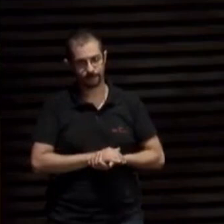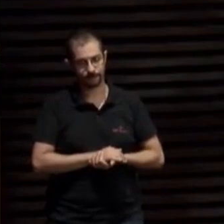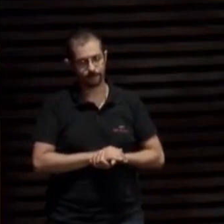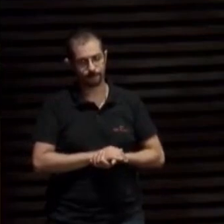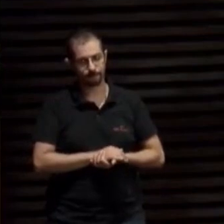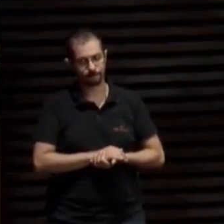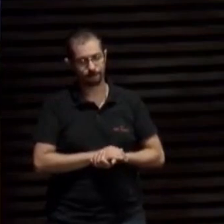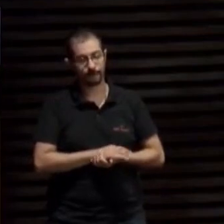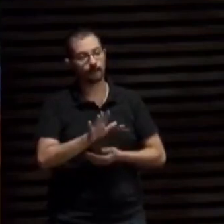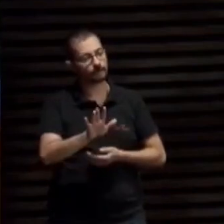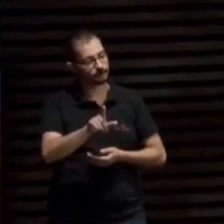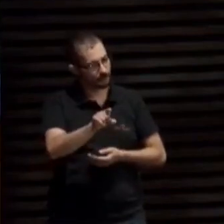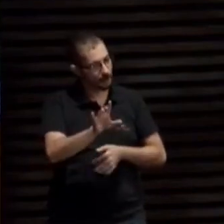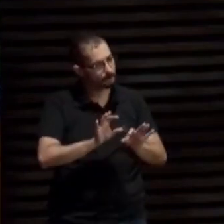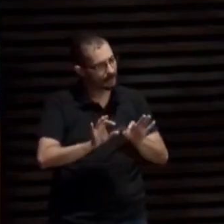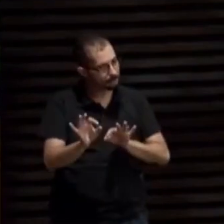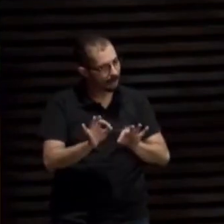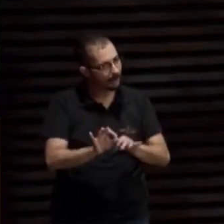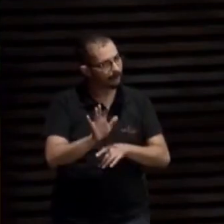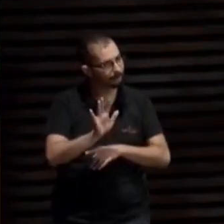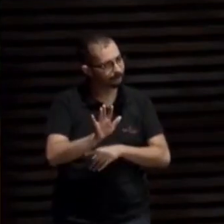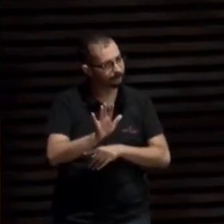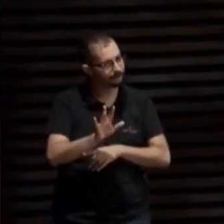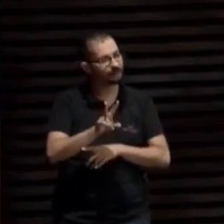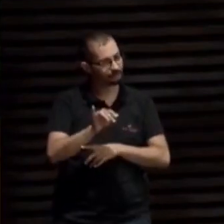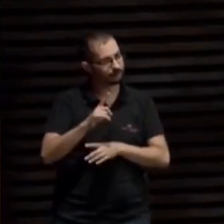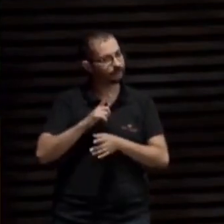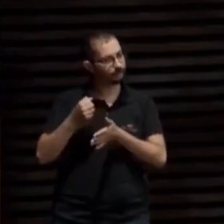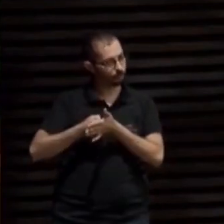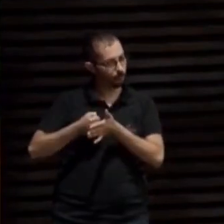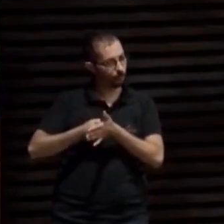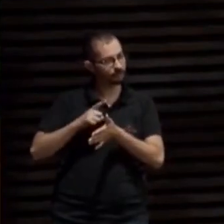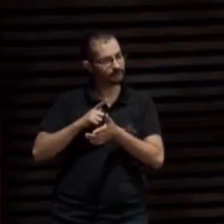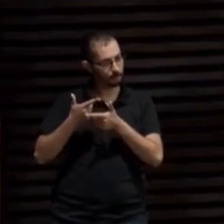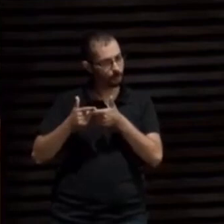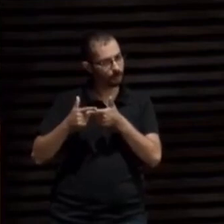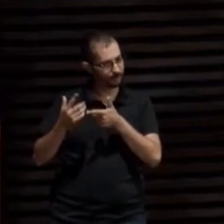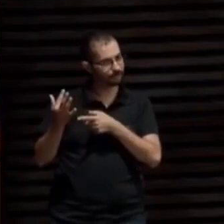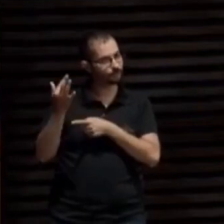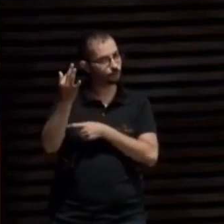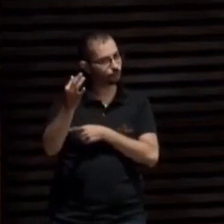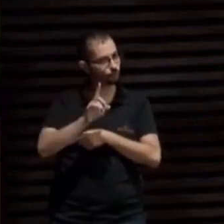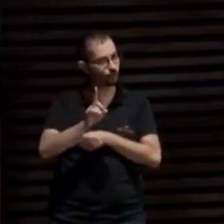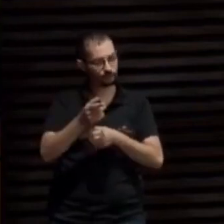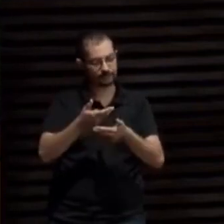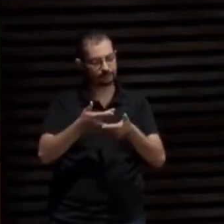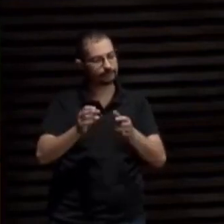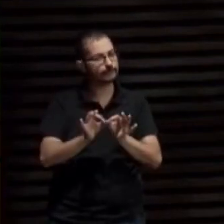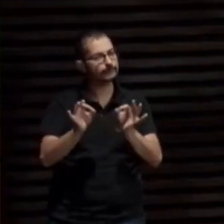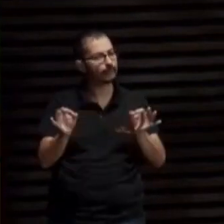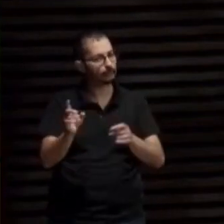Então, se preparem para a luta que virá. Não será uma coisa simples, vai